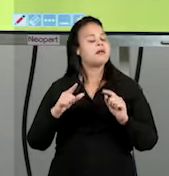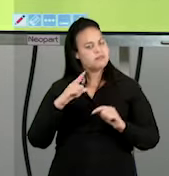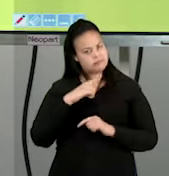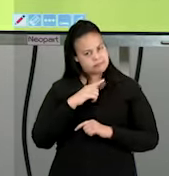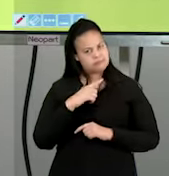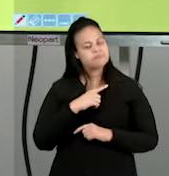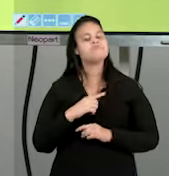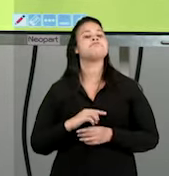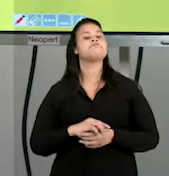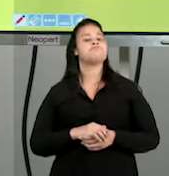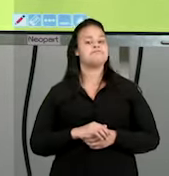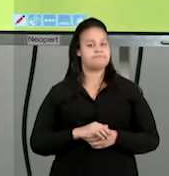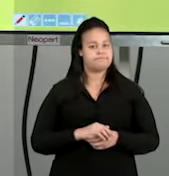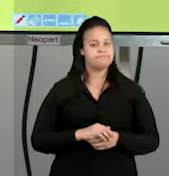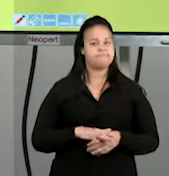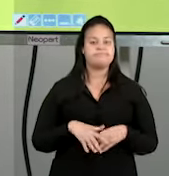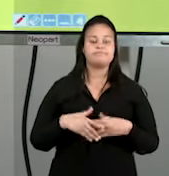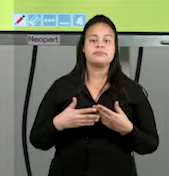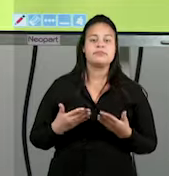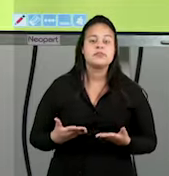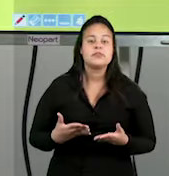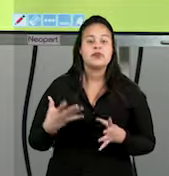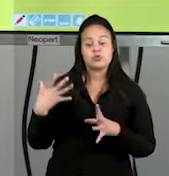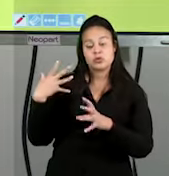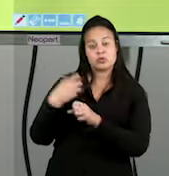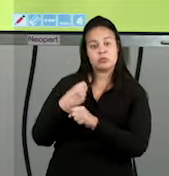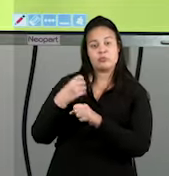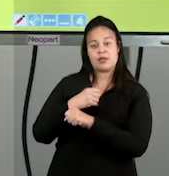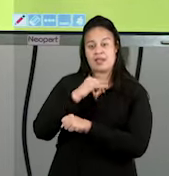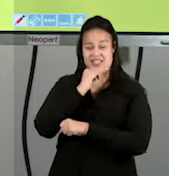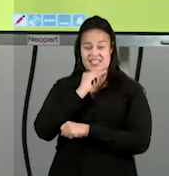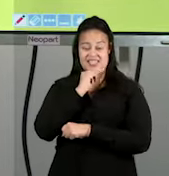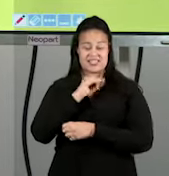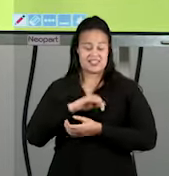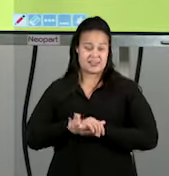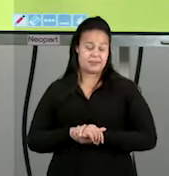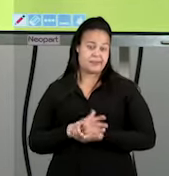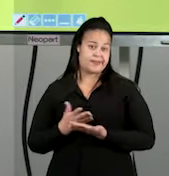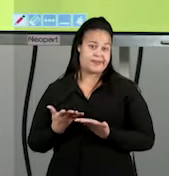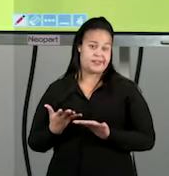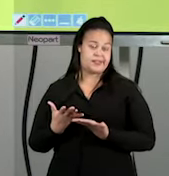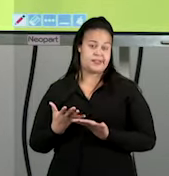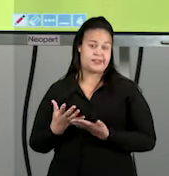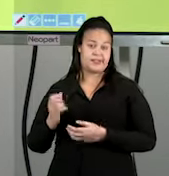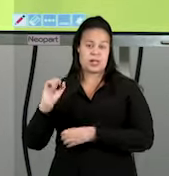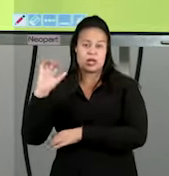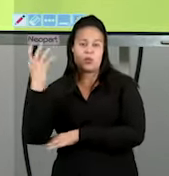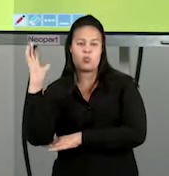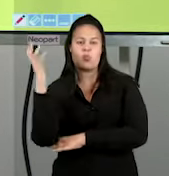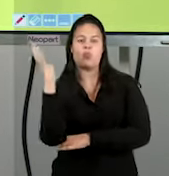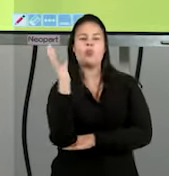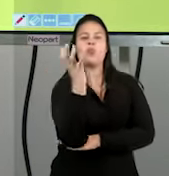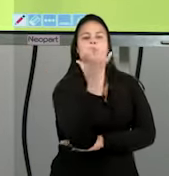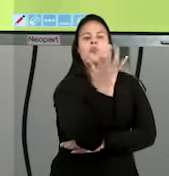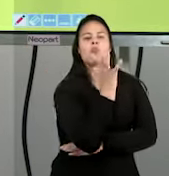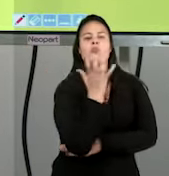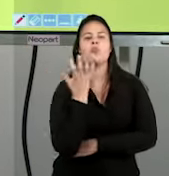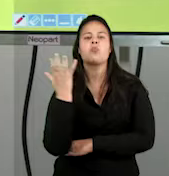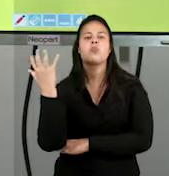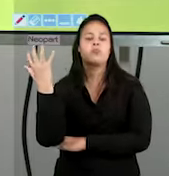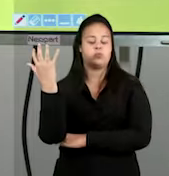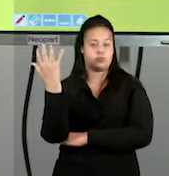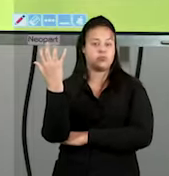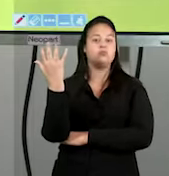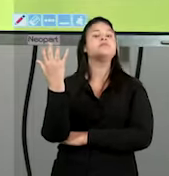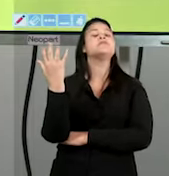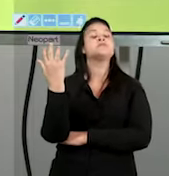variação. Então, quando eu for calcular, por exemplo, a área de uma praça, né, de